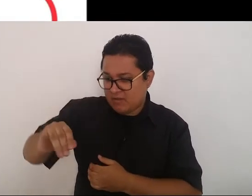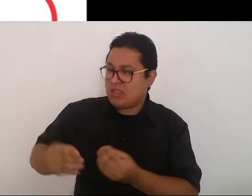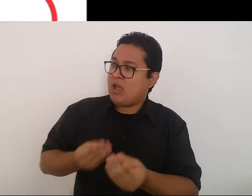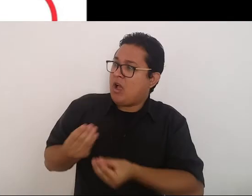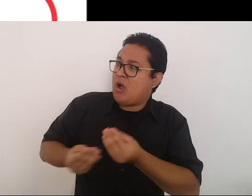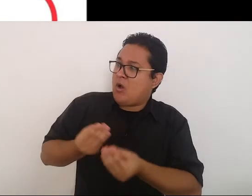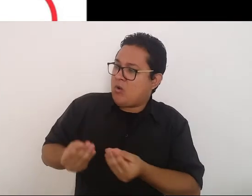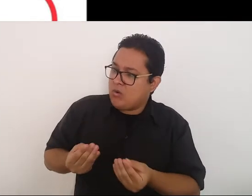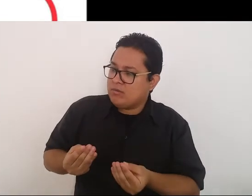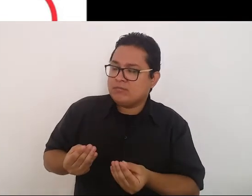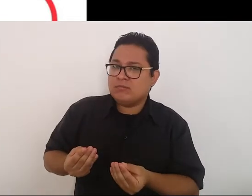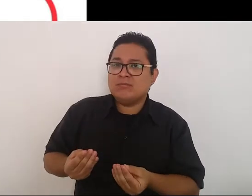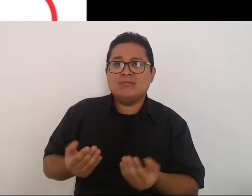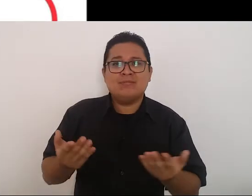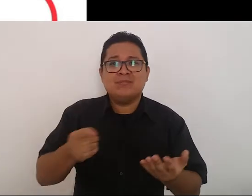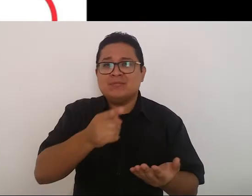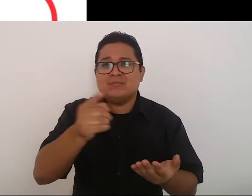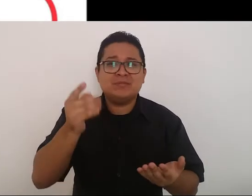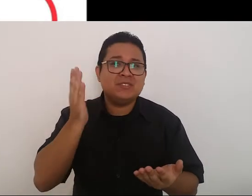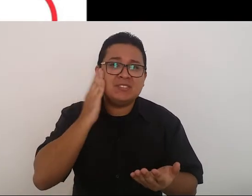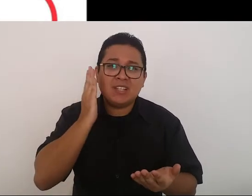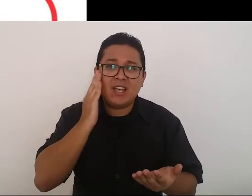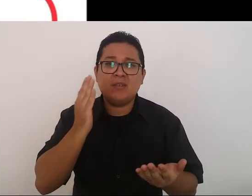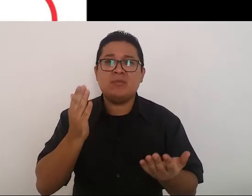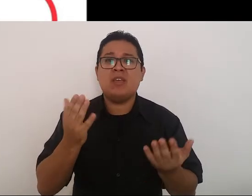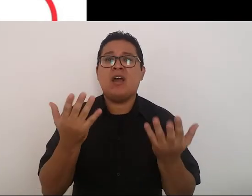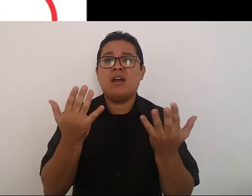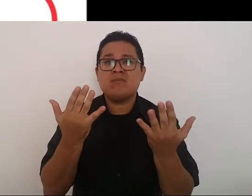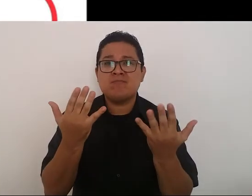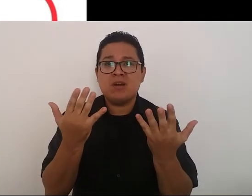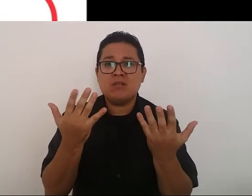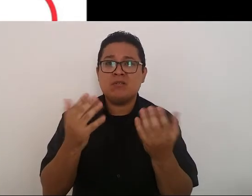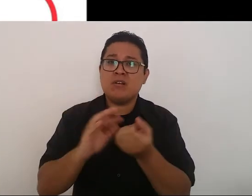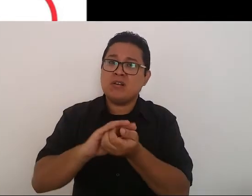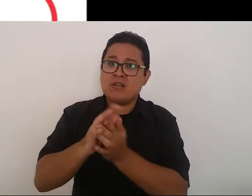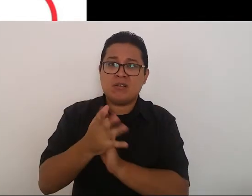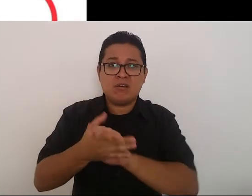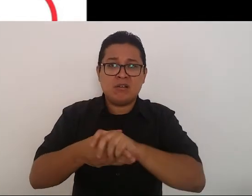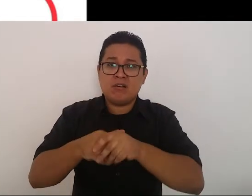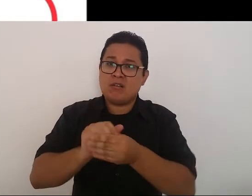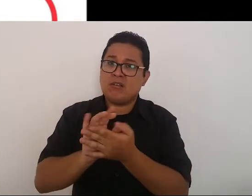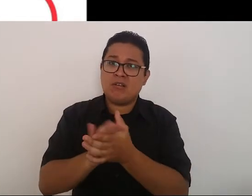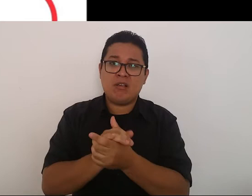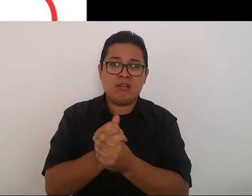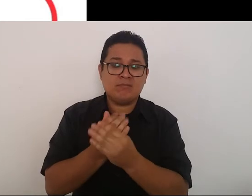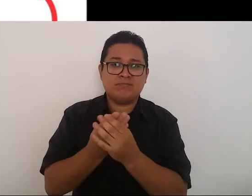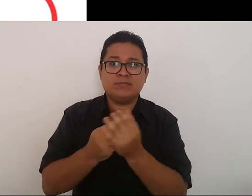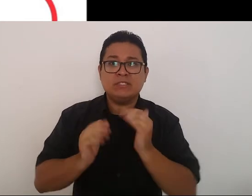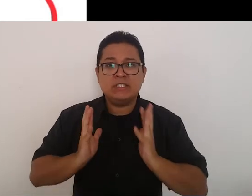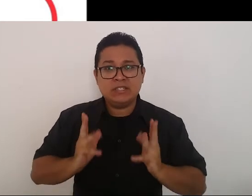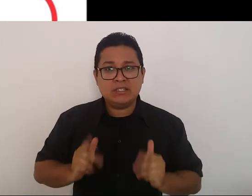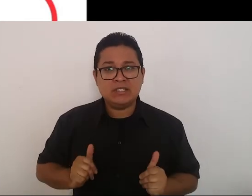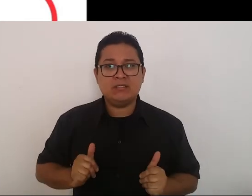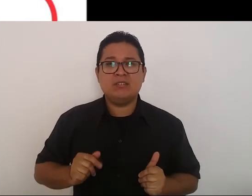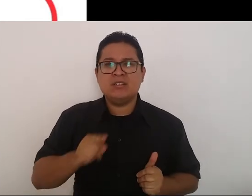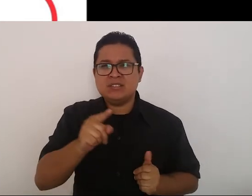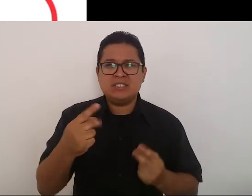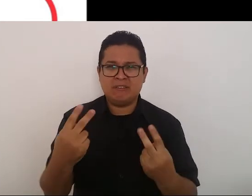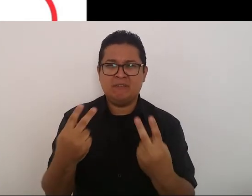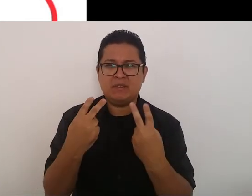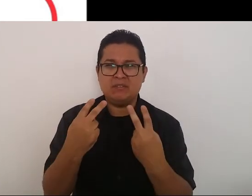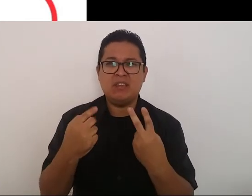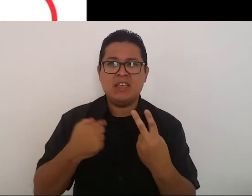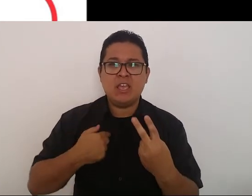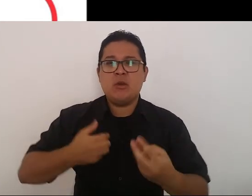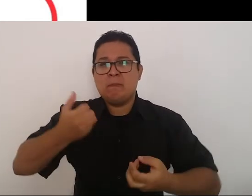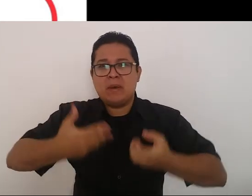mão. Por quê? Vocês aí no vídeo devem ter acompanhado a quantidade de vezes que eu pus a mão no rosto, no olho, na boca,